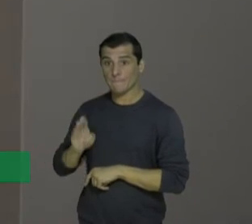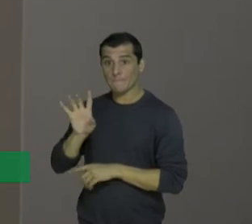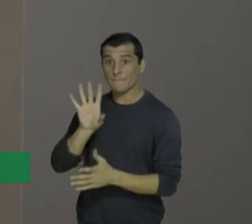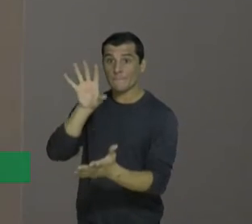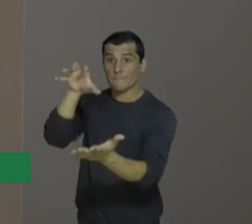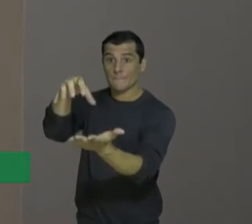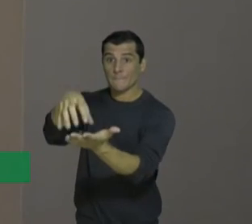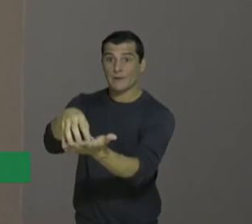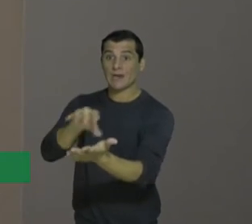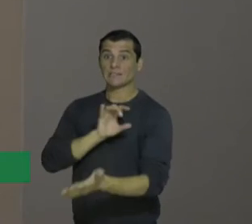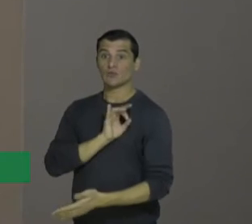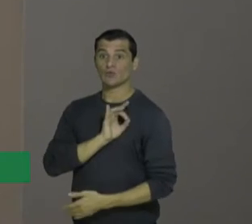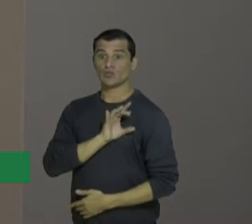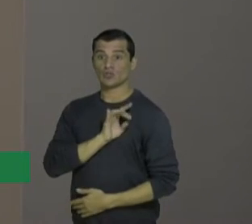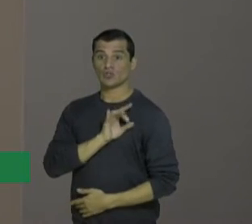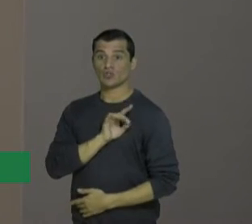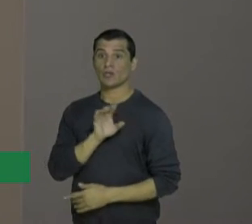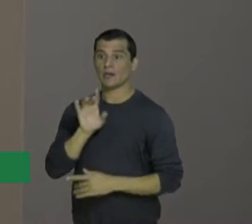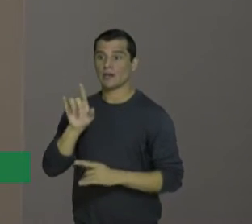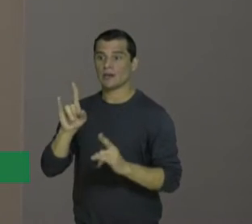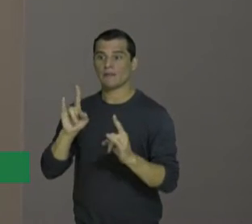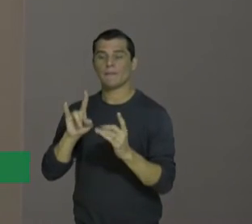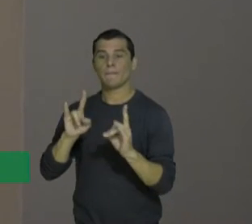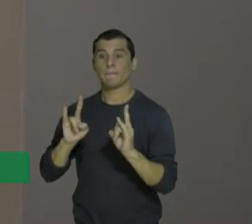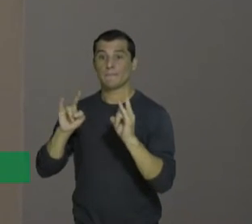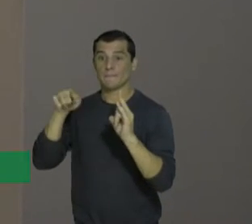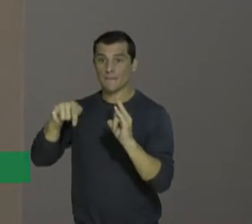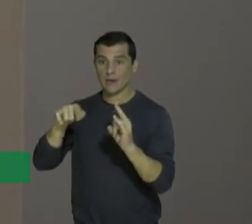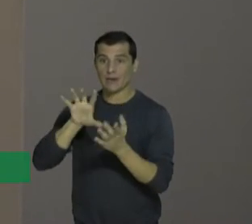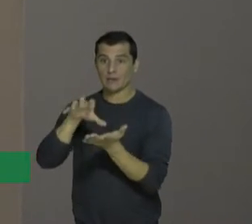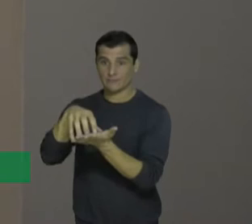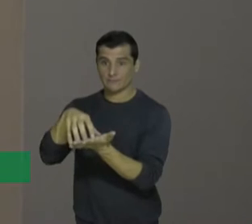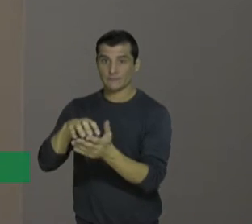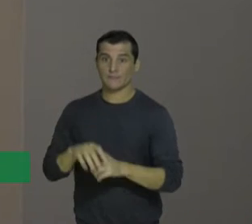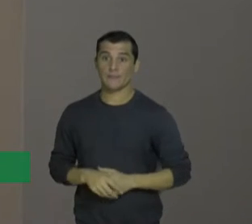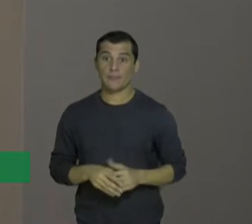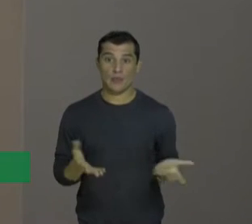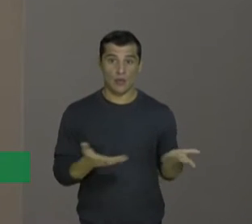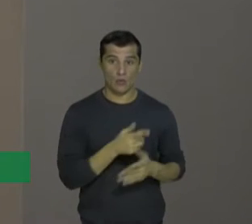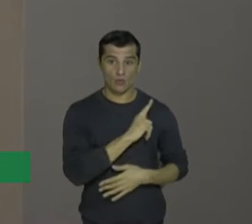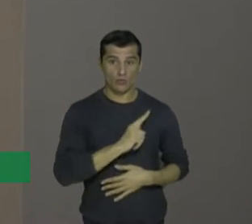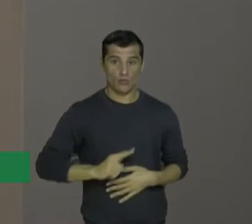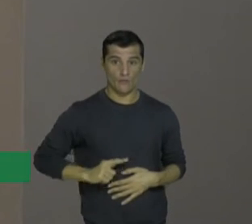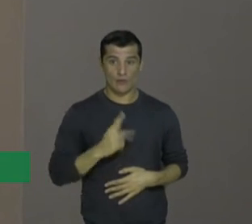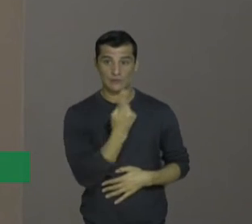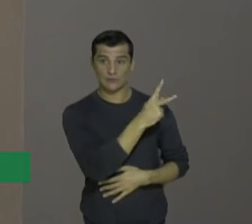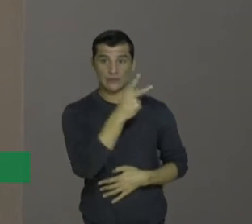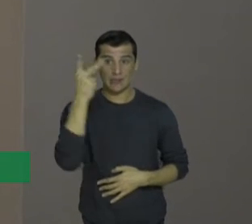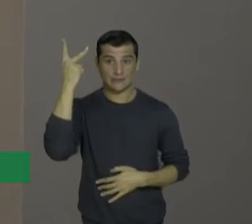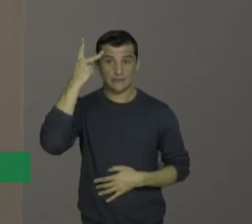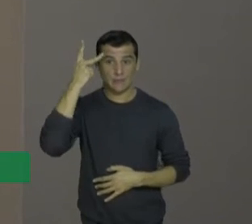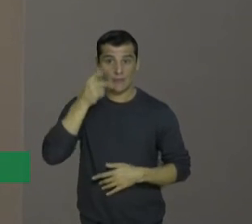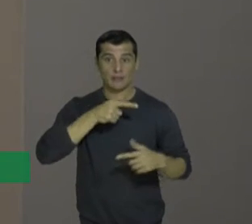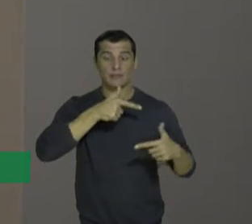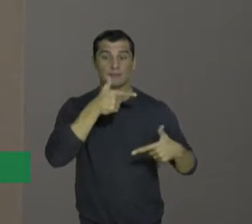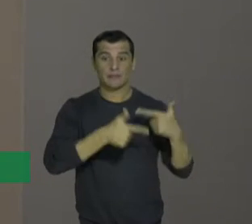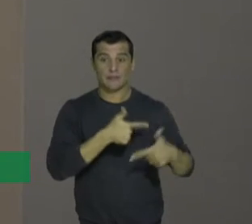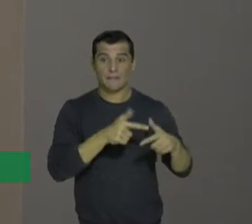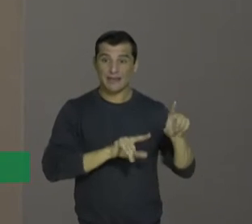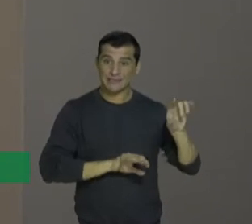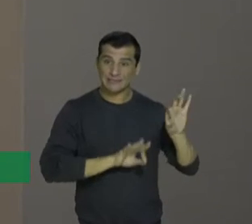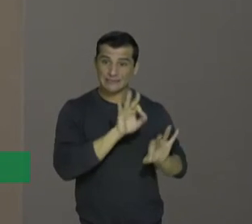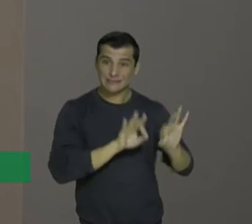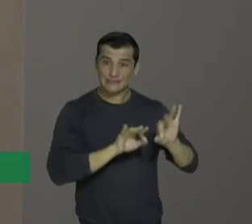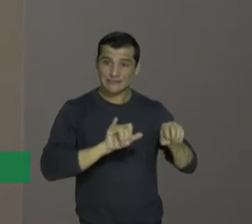atualmente é subsecretário de negócios internacionais do Governo do Estado de São Paulo Juliano é graduado em Direito